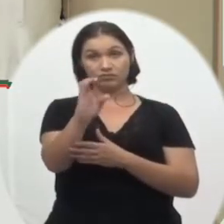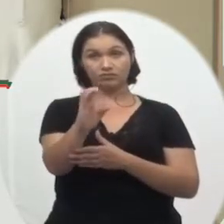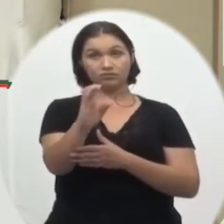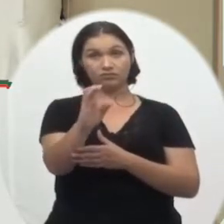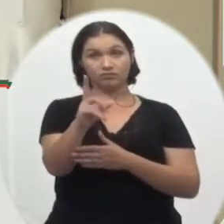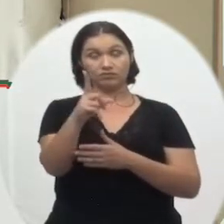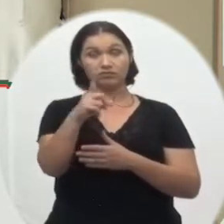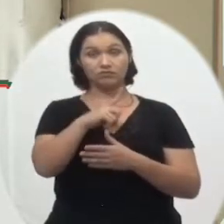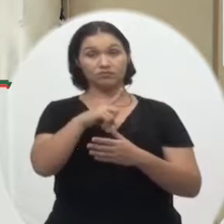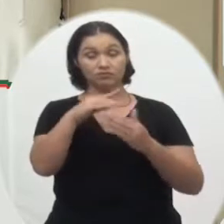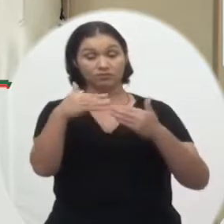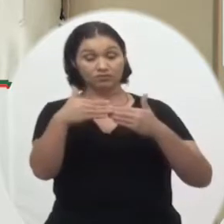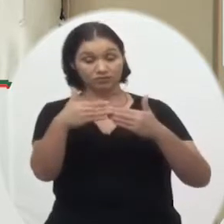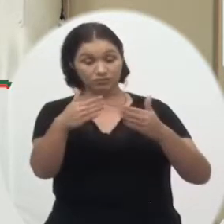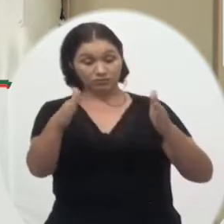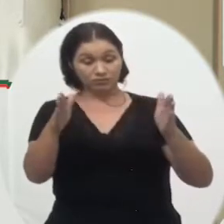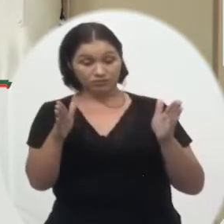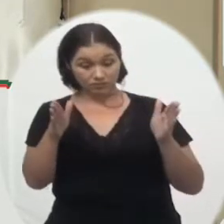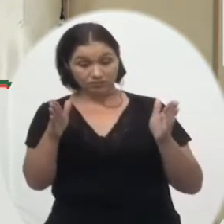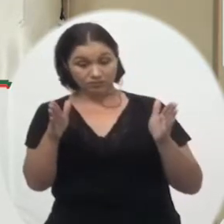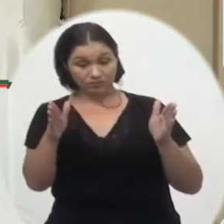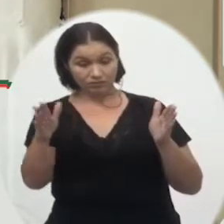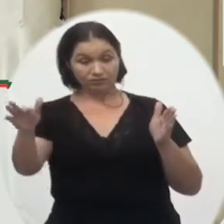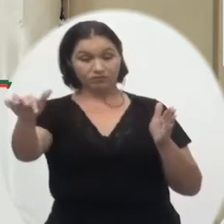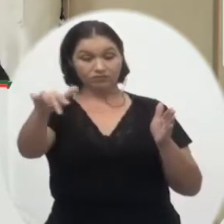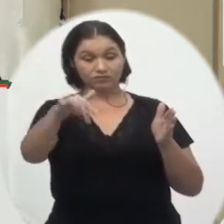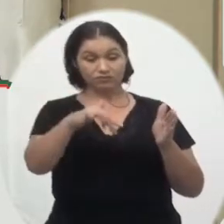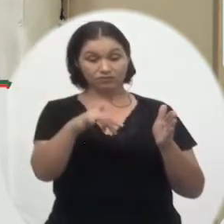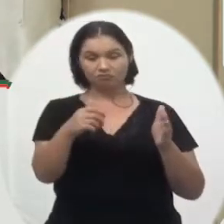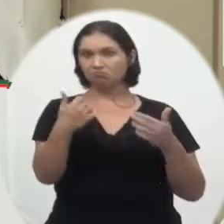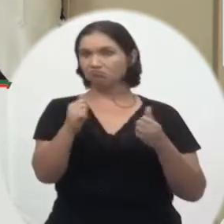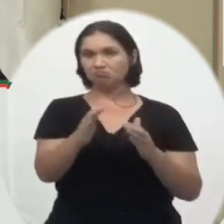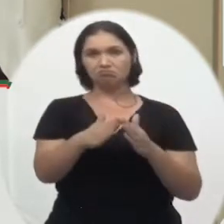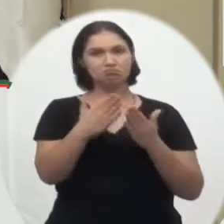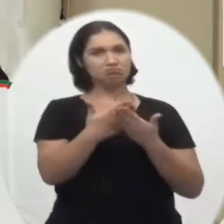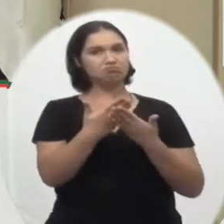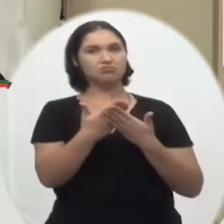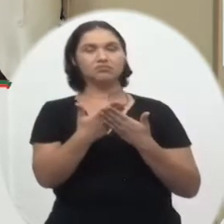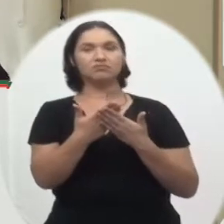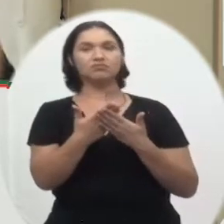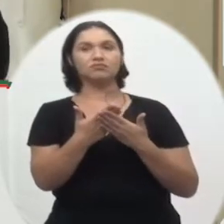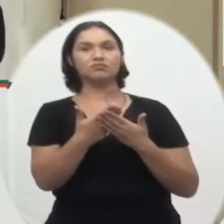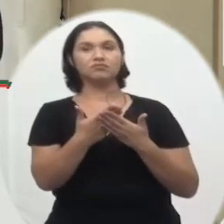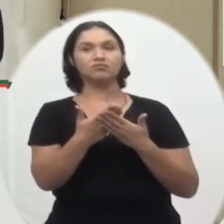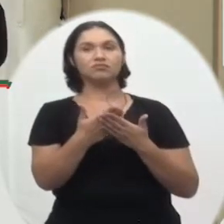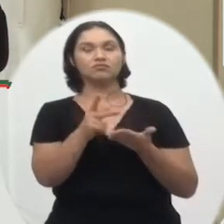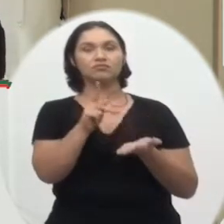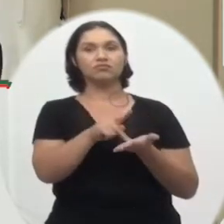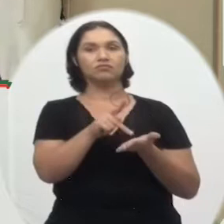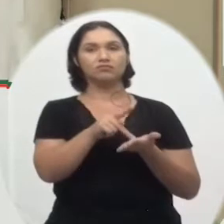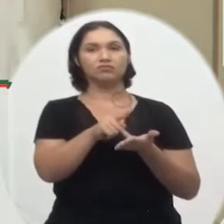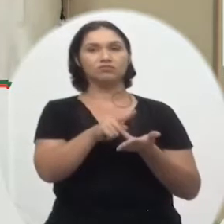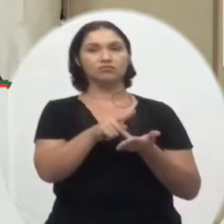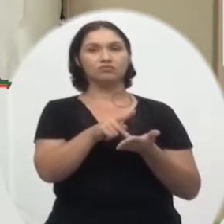abertas, sempre esteve, na verdade não precisa nem requerimento. Na verdade, eu, como